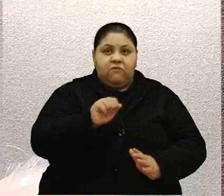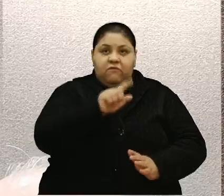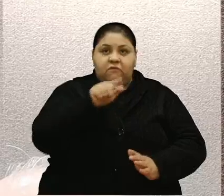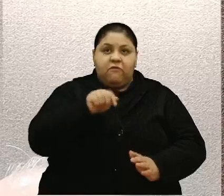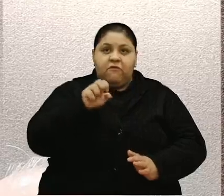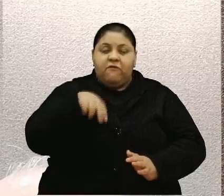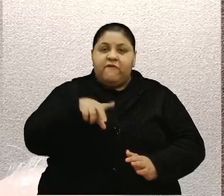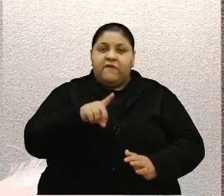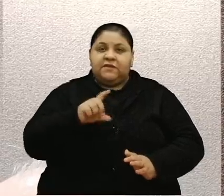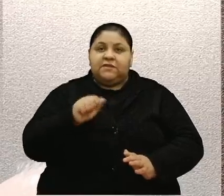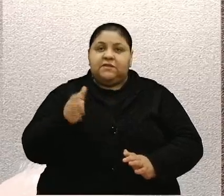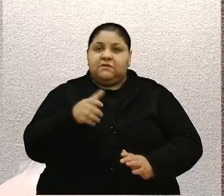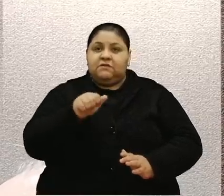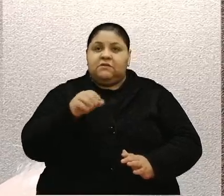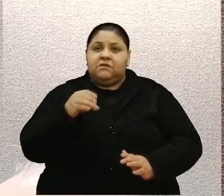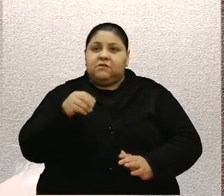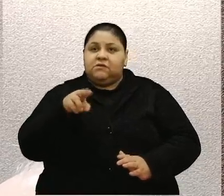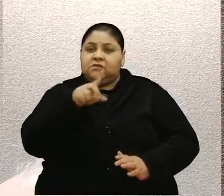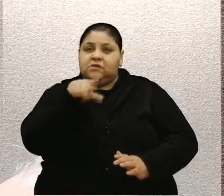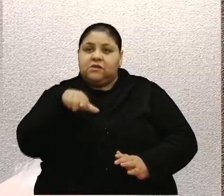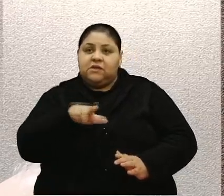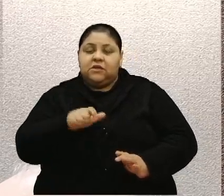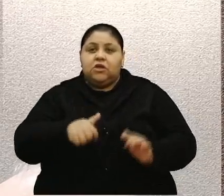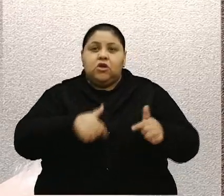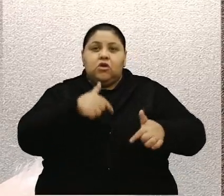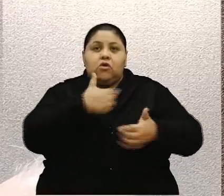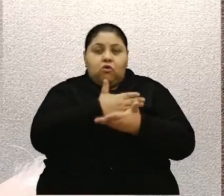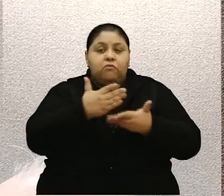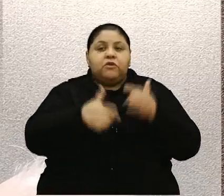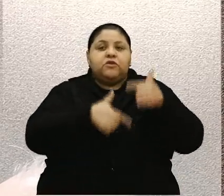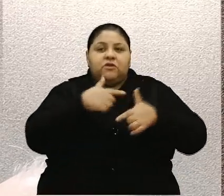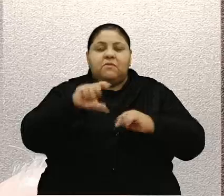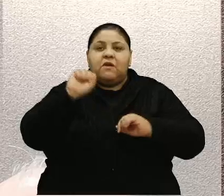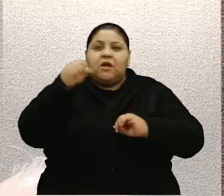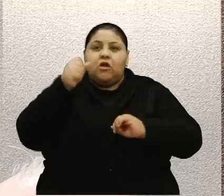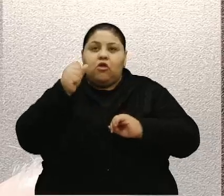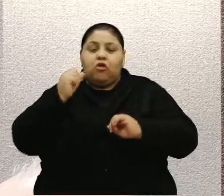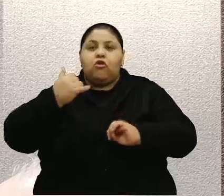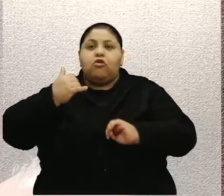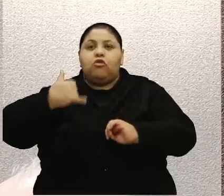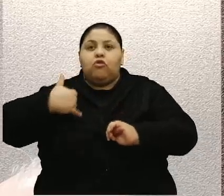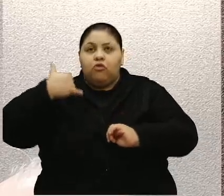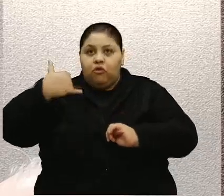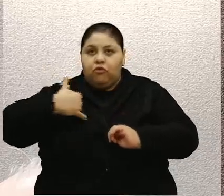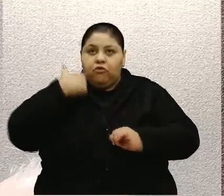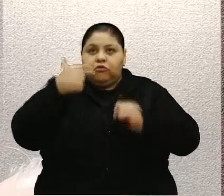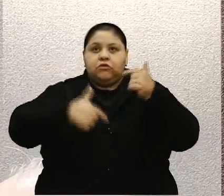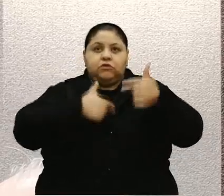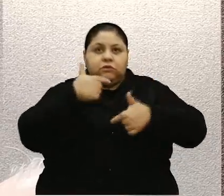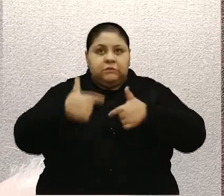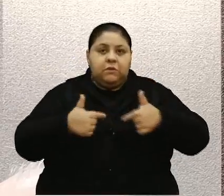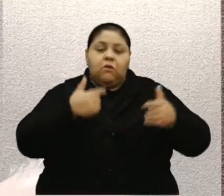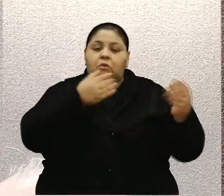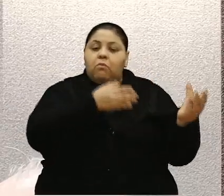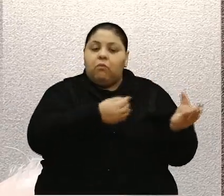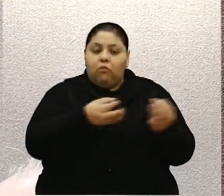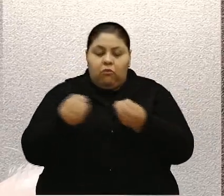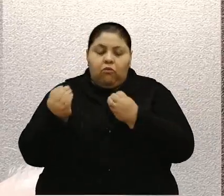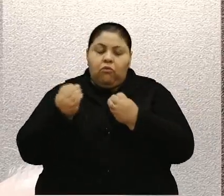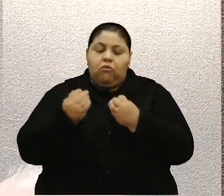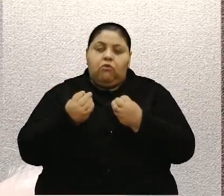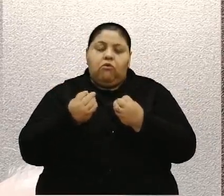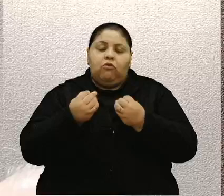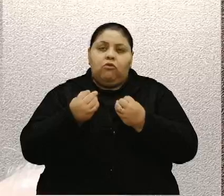começou a trabalhar muito cedo, aos 8 anos de idade, o que era permitido na época, trabalhou bastante